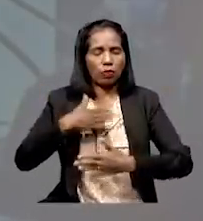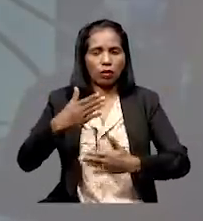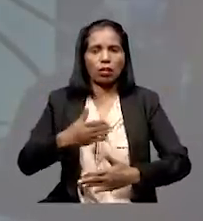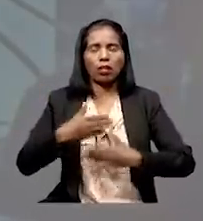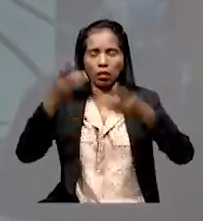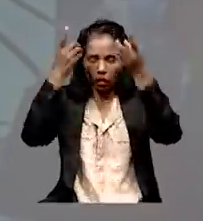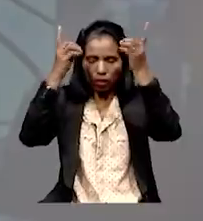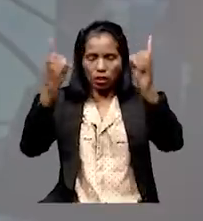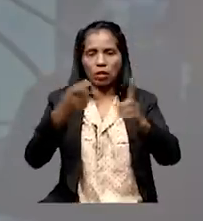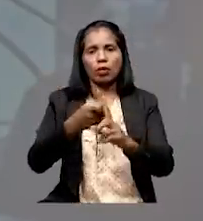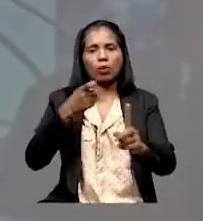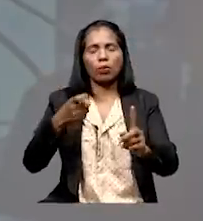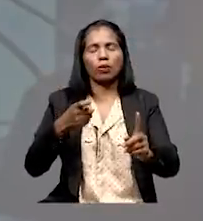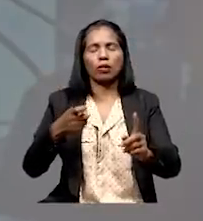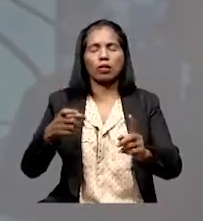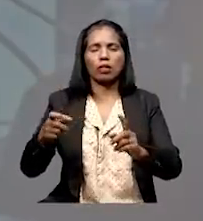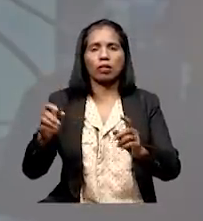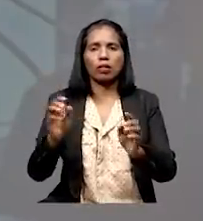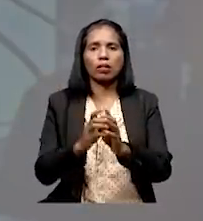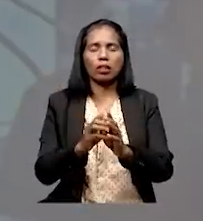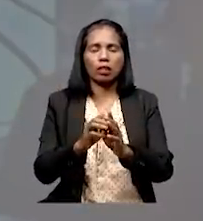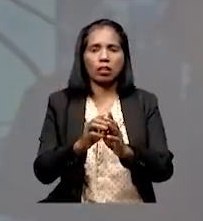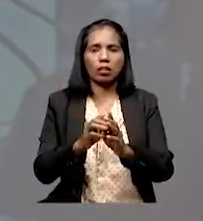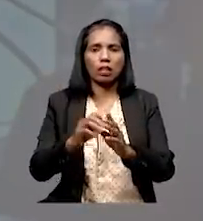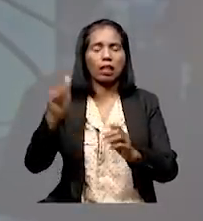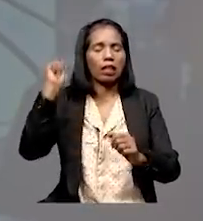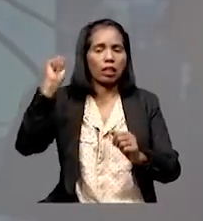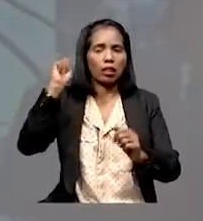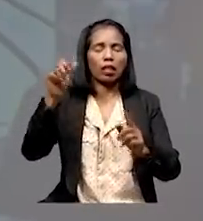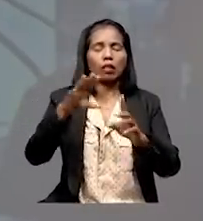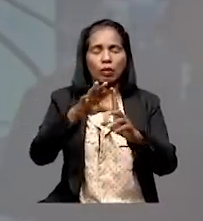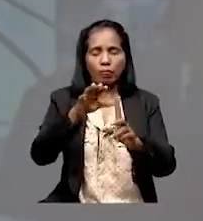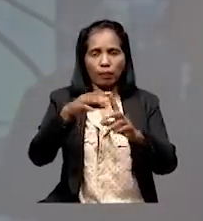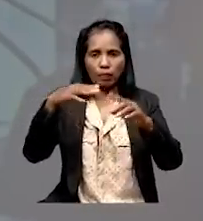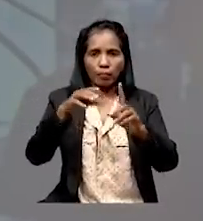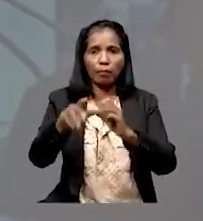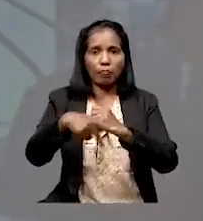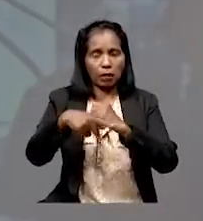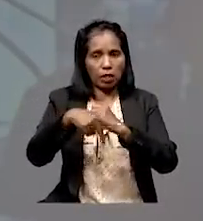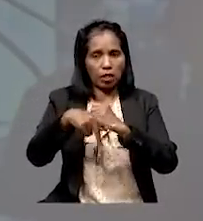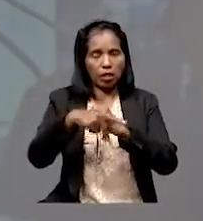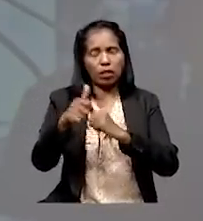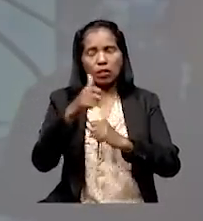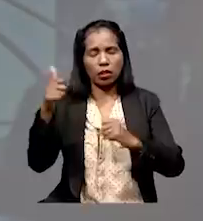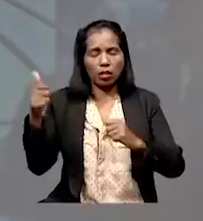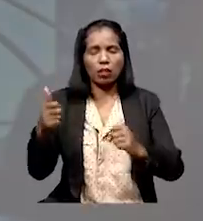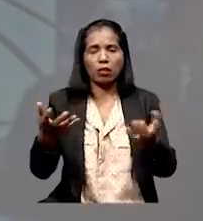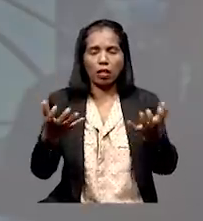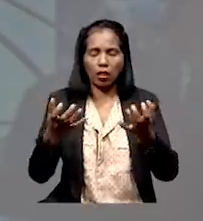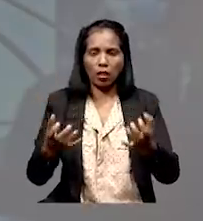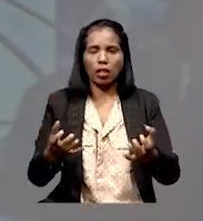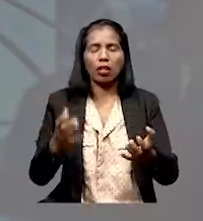decepção por ainda haver entre a classe política da nossa sociedade mentes que arquitetam